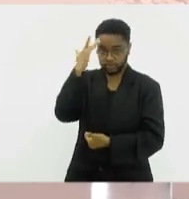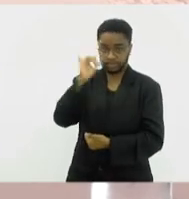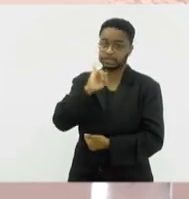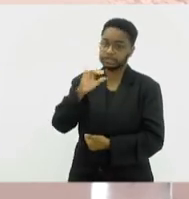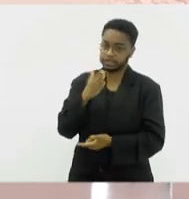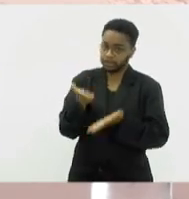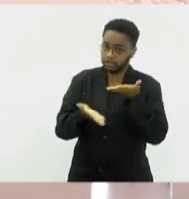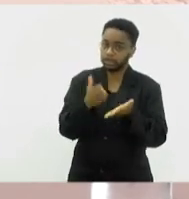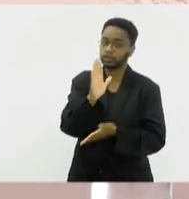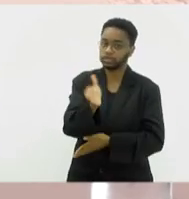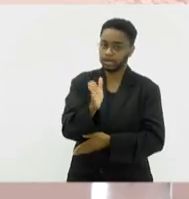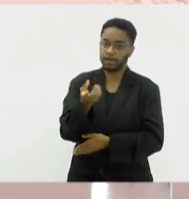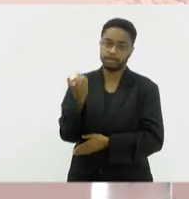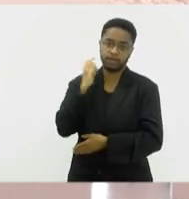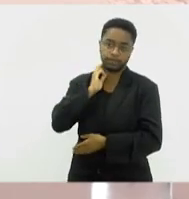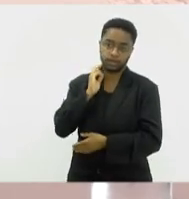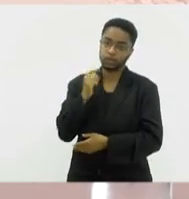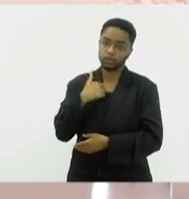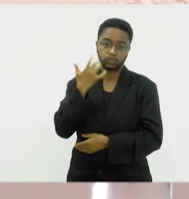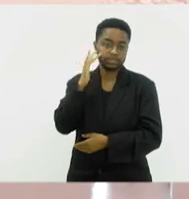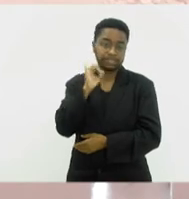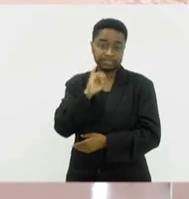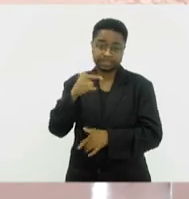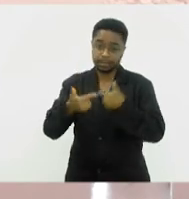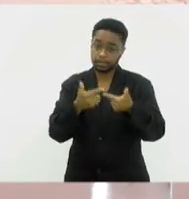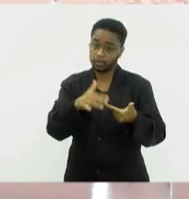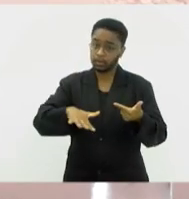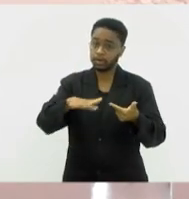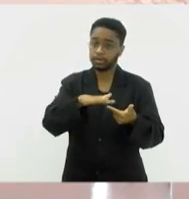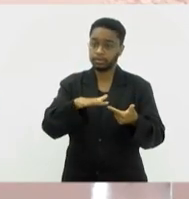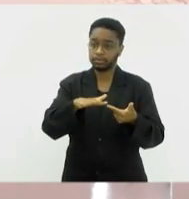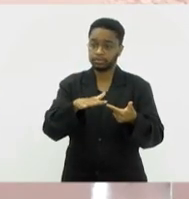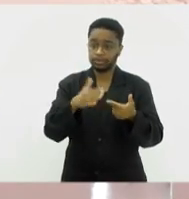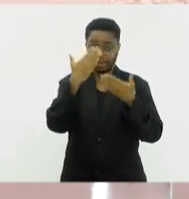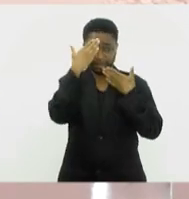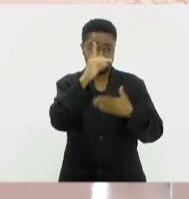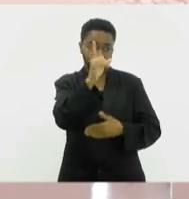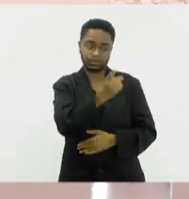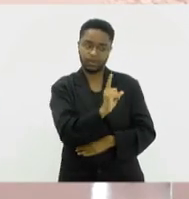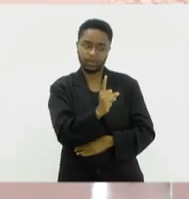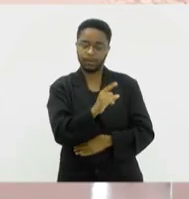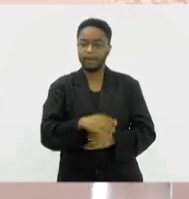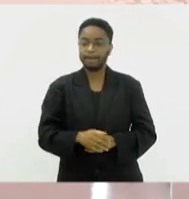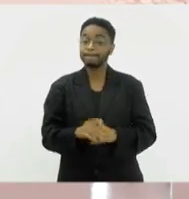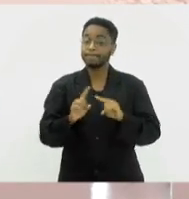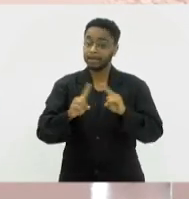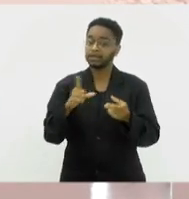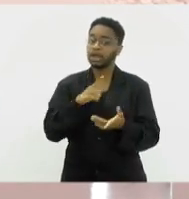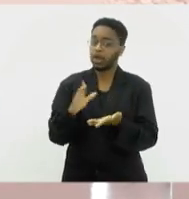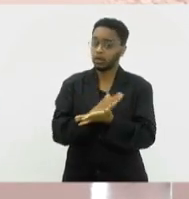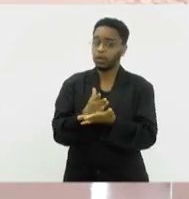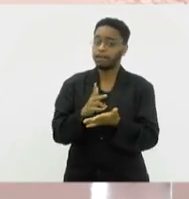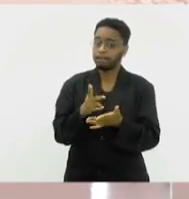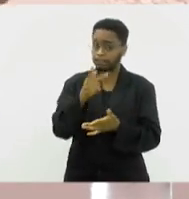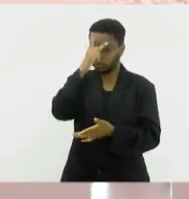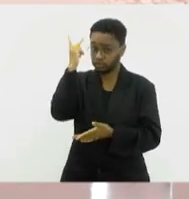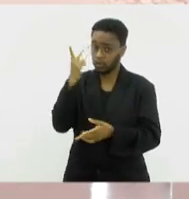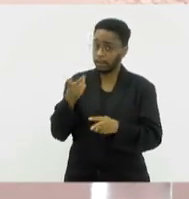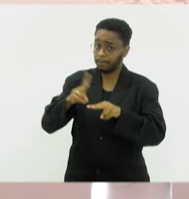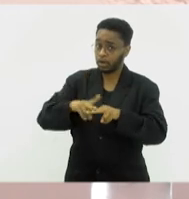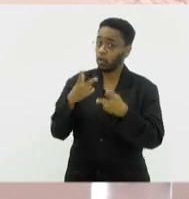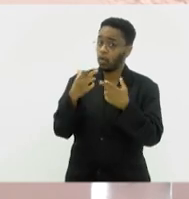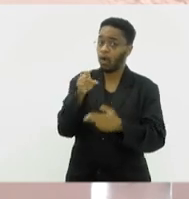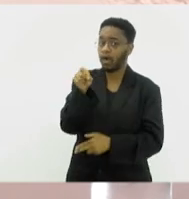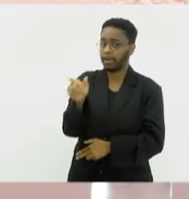atendeu o vampirinho, não sei se foi daquela região, mas são casos... Graças a Deus, não. São, né, apenados como esse que vão para lá. Então, acredito,